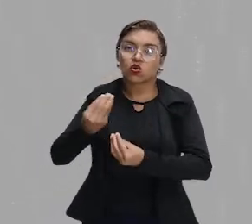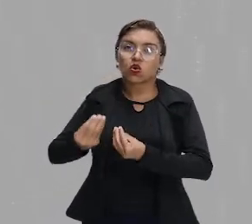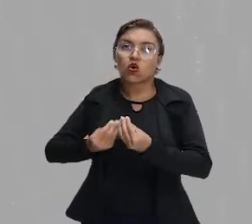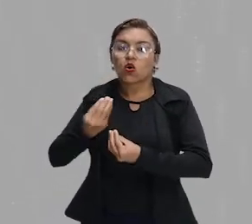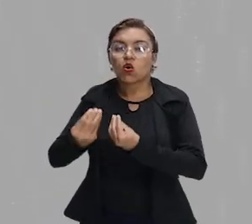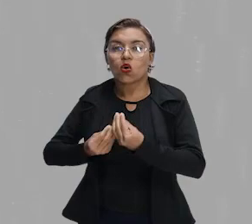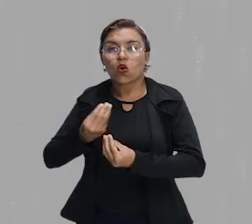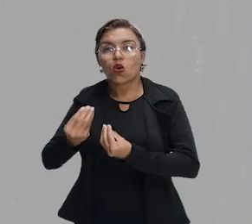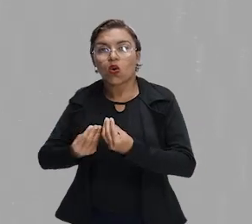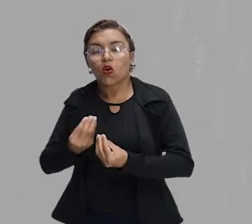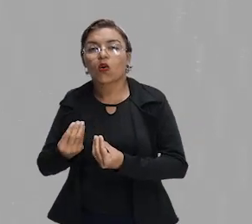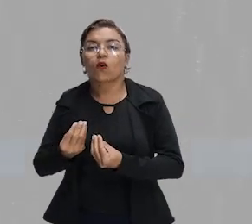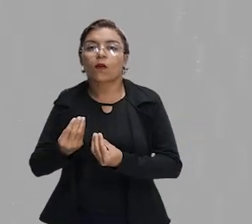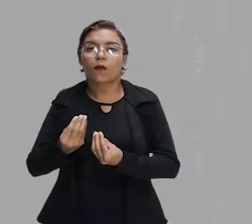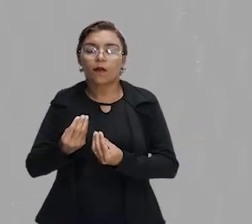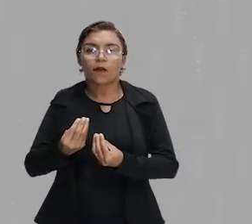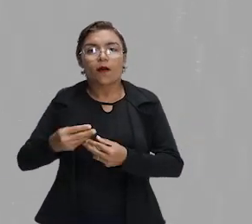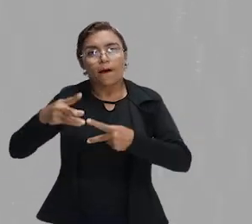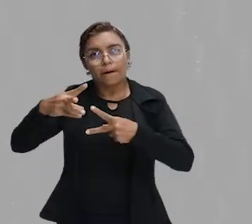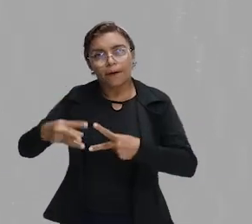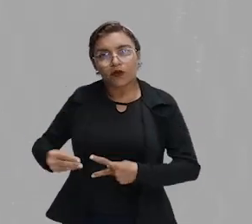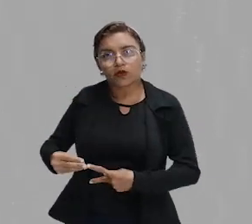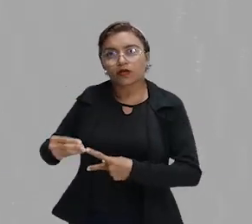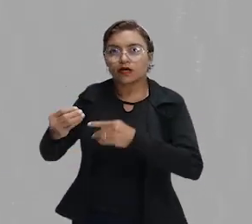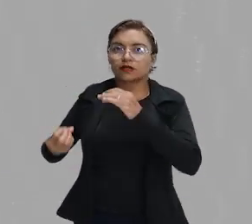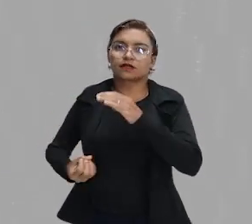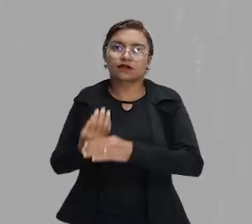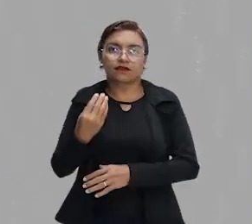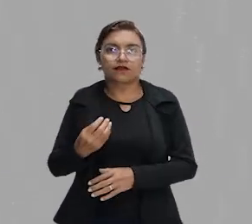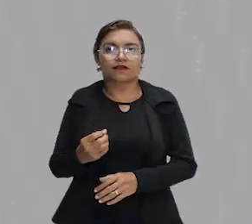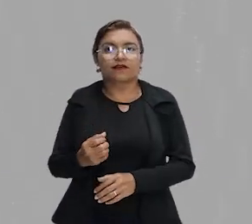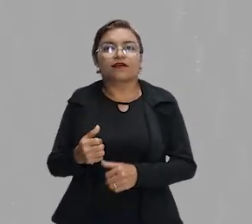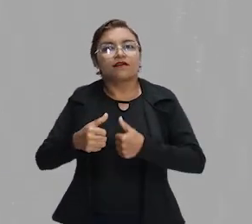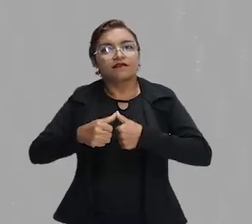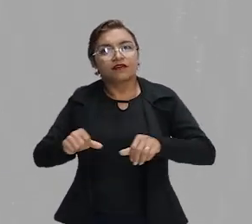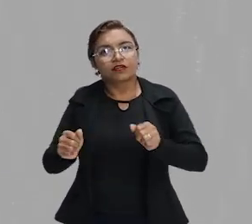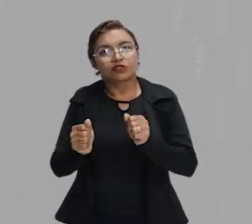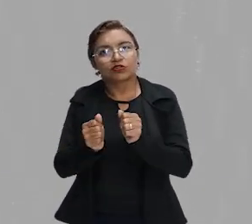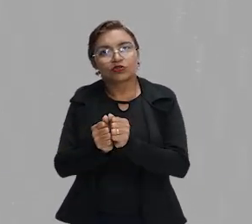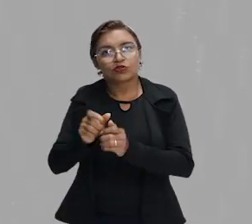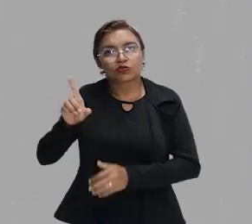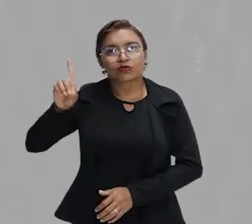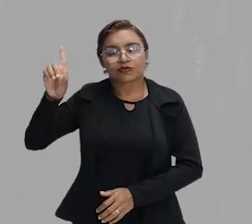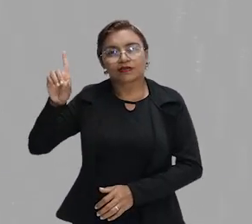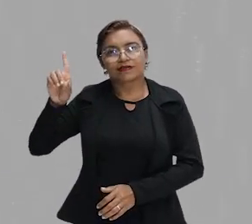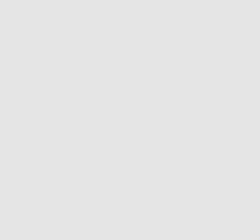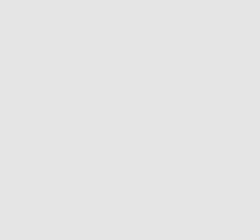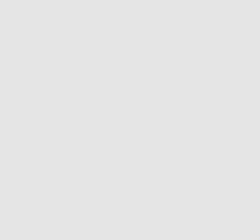proteica e de produção de proteínas. Mas fiquem com Deus, até a próxima. Tchau, tchau.